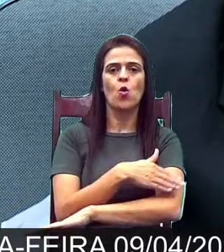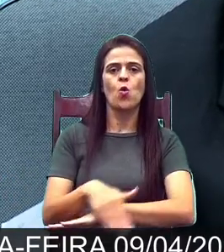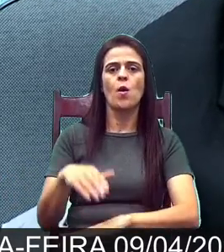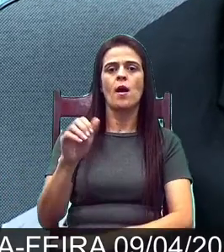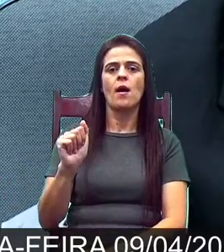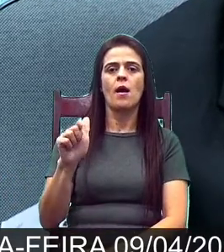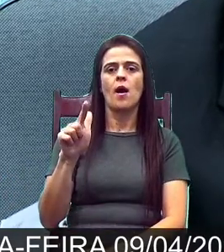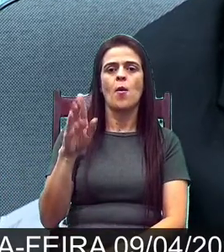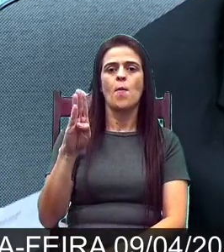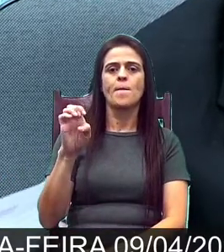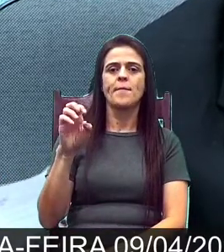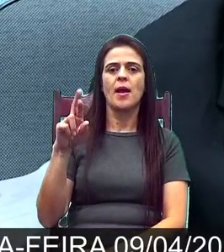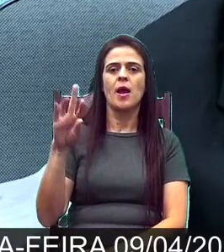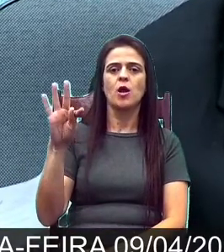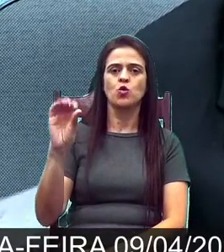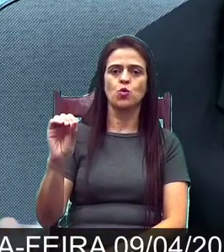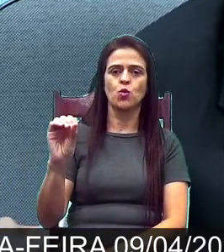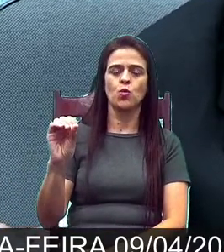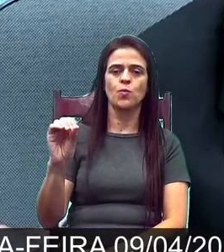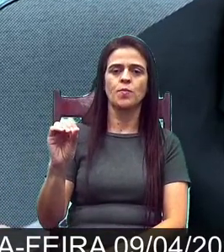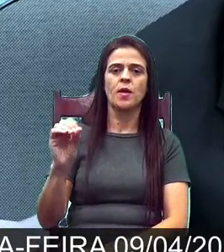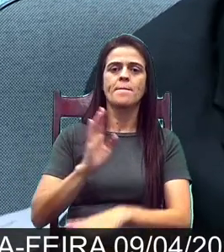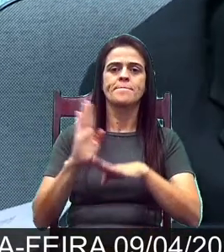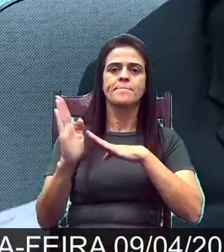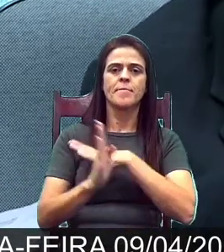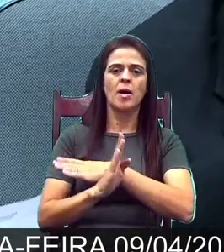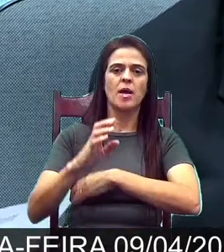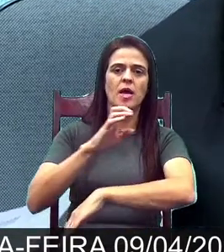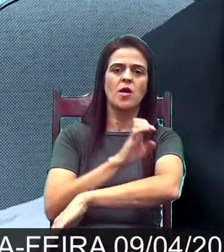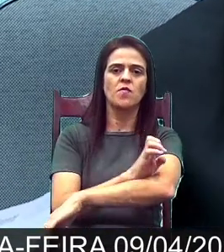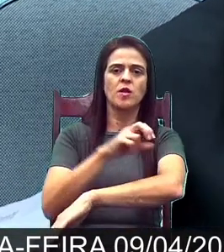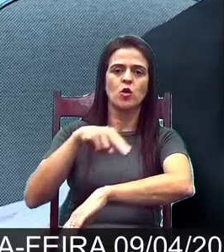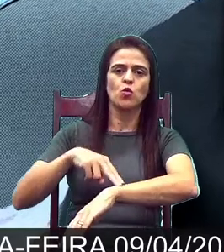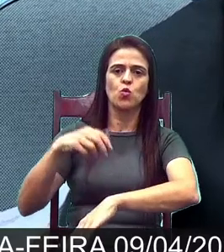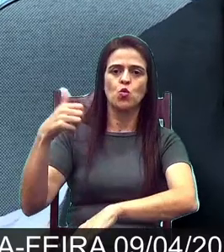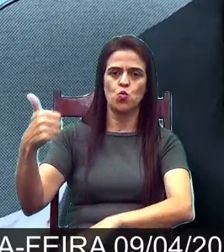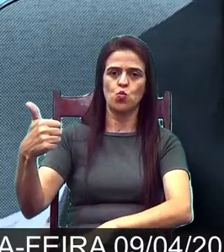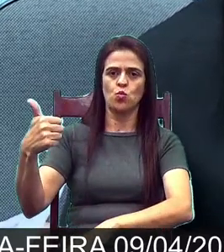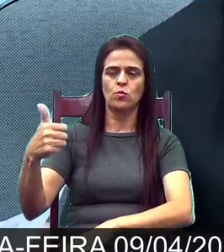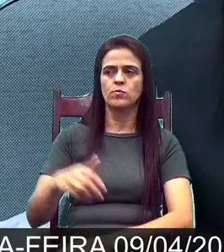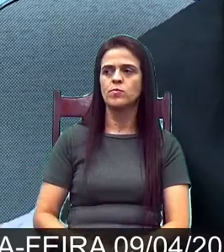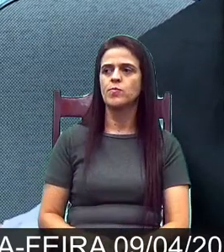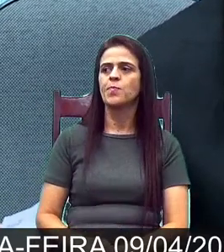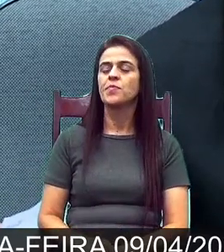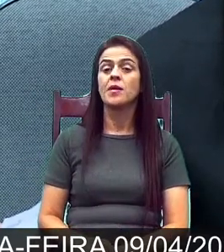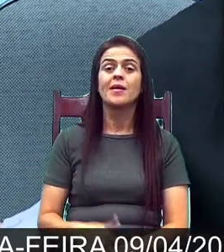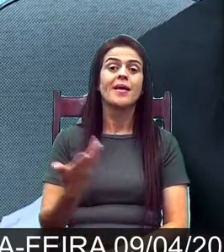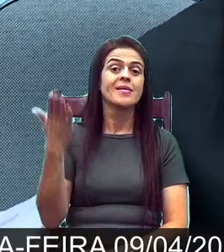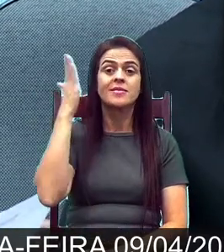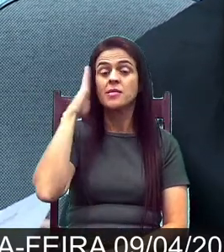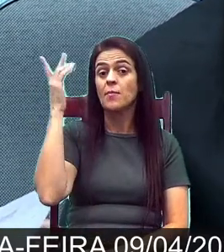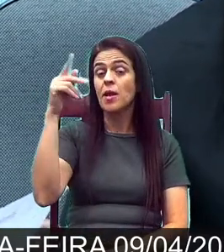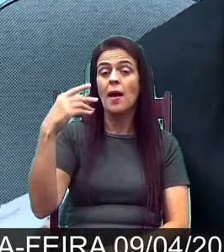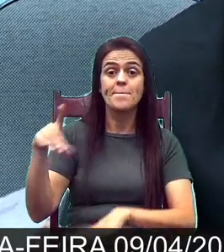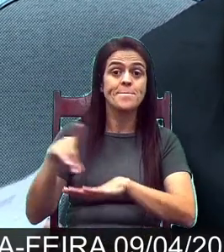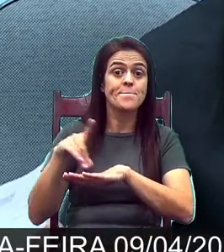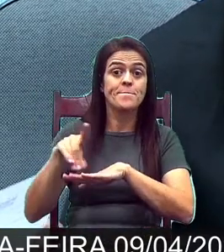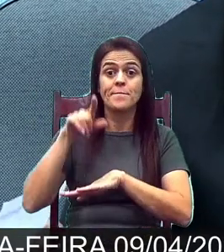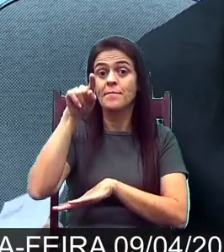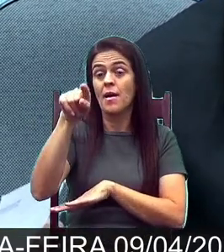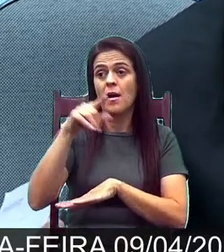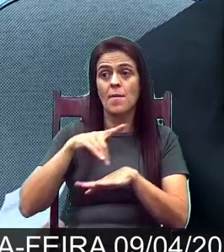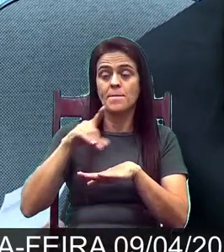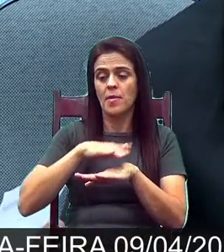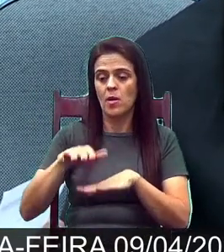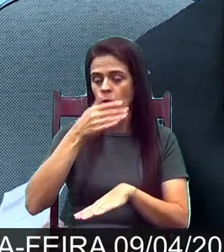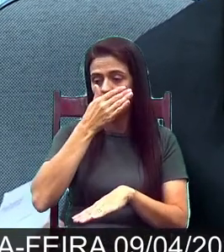Alberto Elias, no bairro Evelina Nur 1. A justificativa é a necessidade de recapeamento asfáltico se